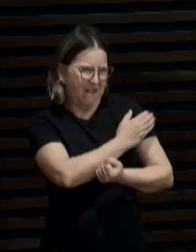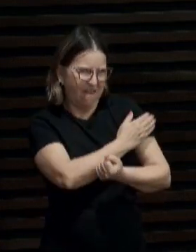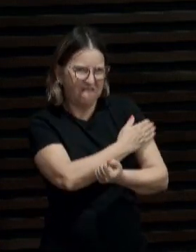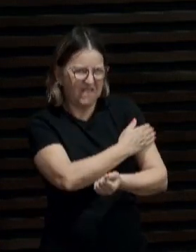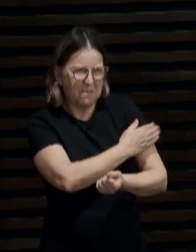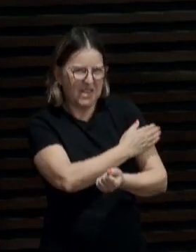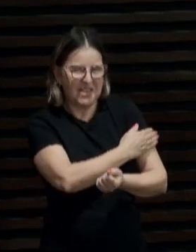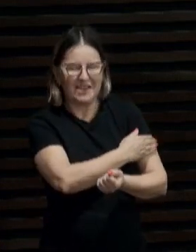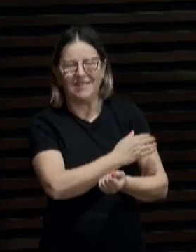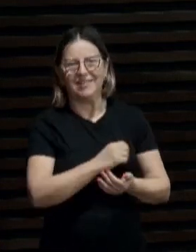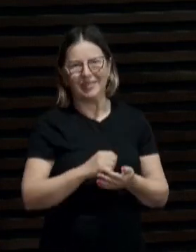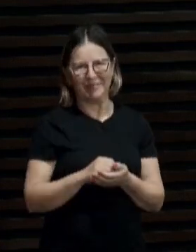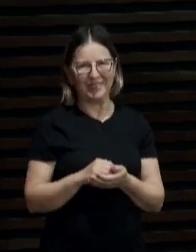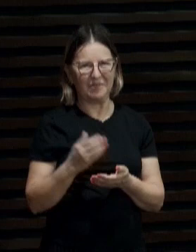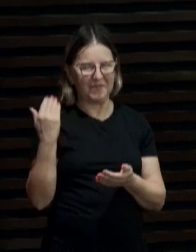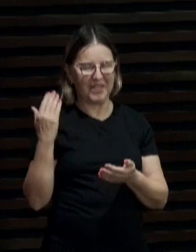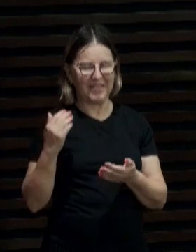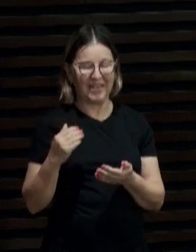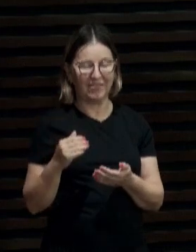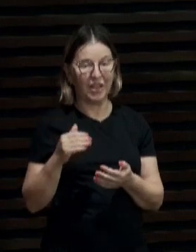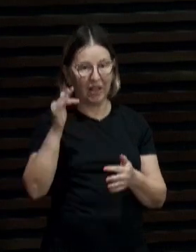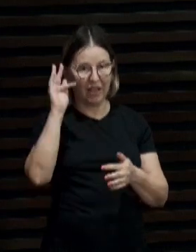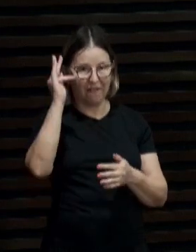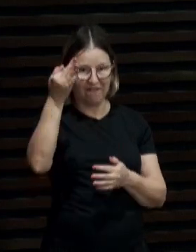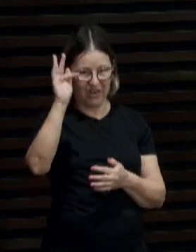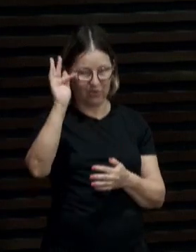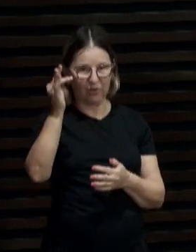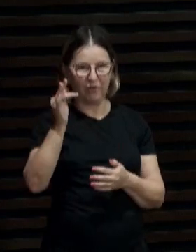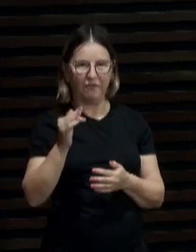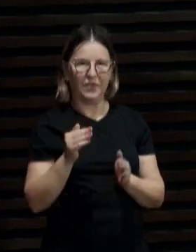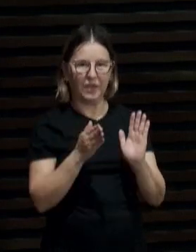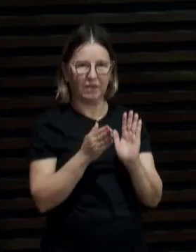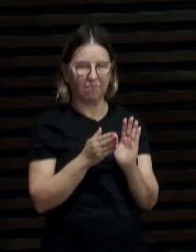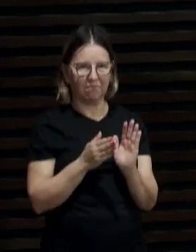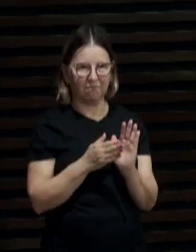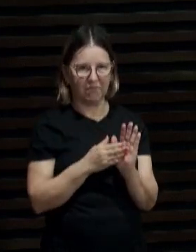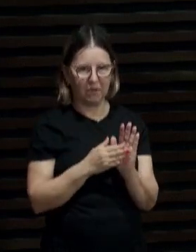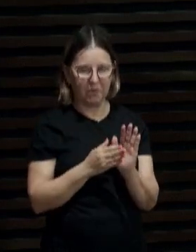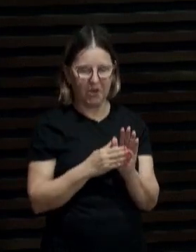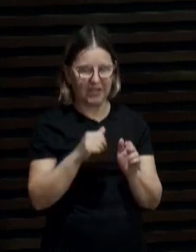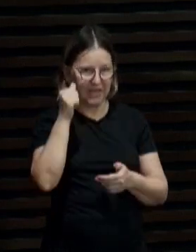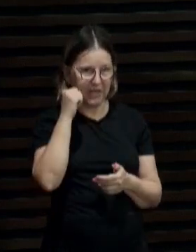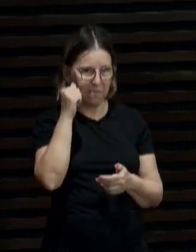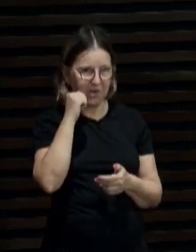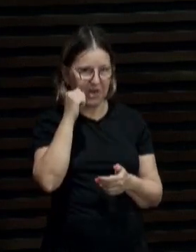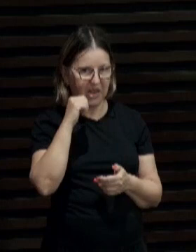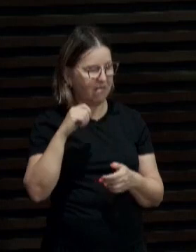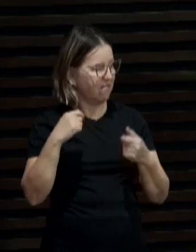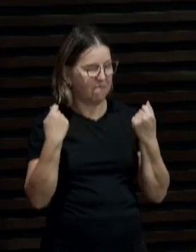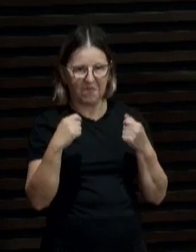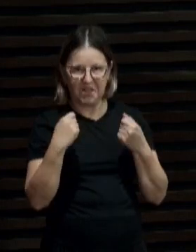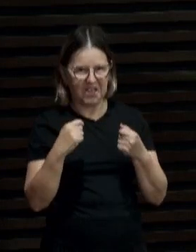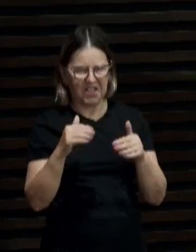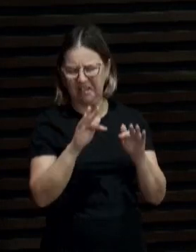fundamento. É uma filosofia que propõe que as mulheres, elas não precisam de